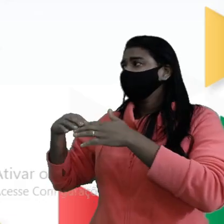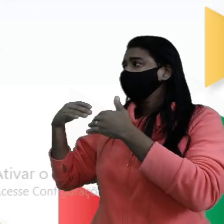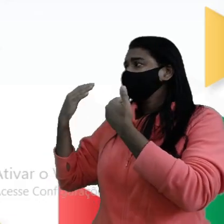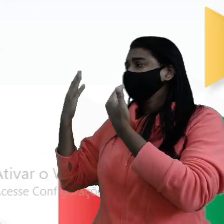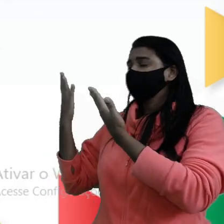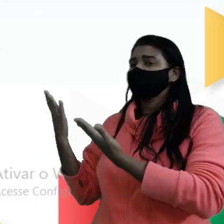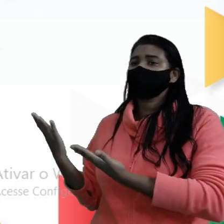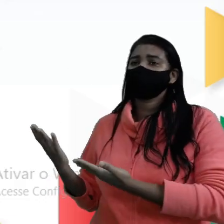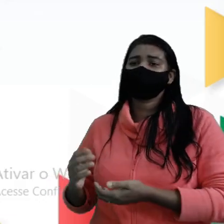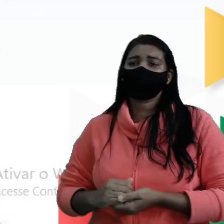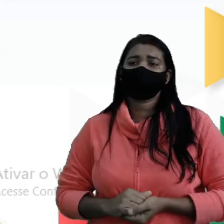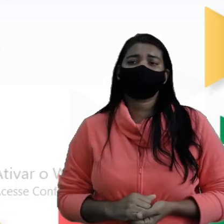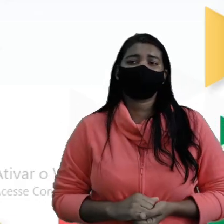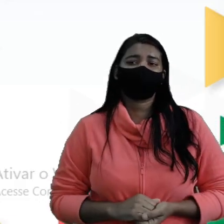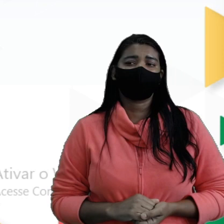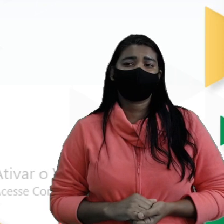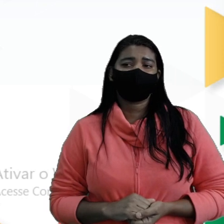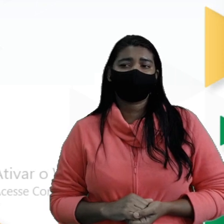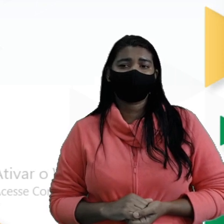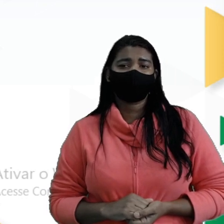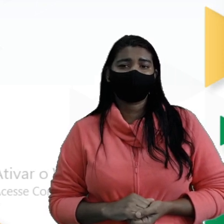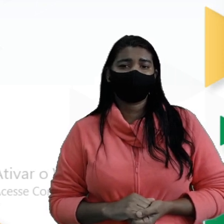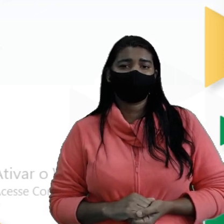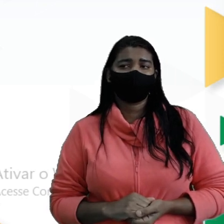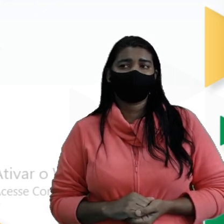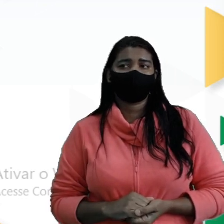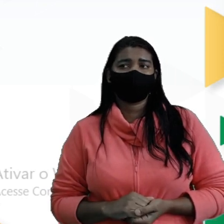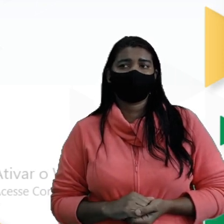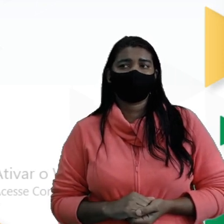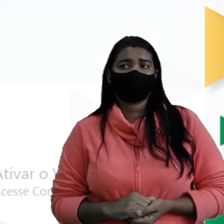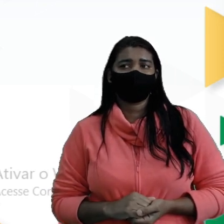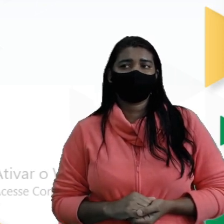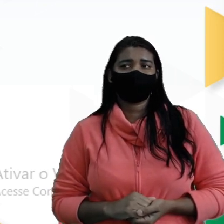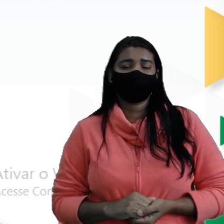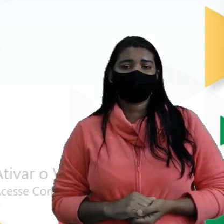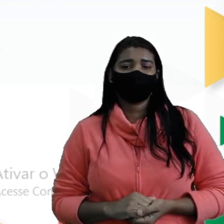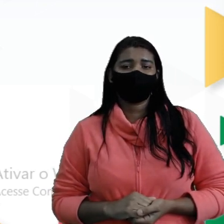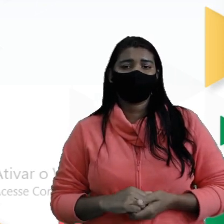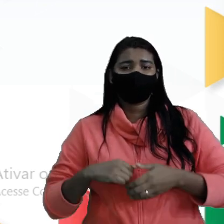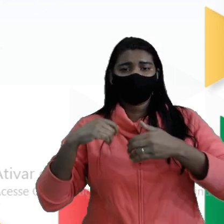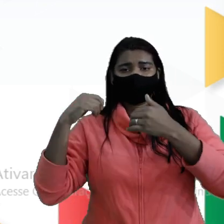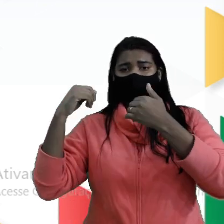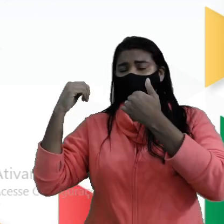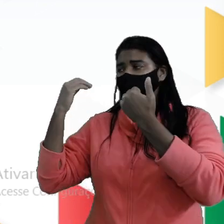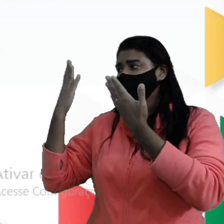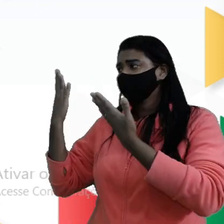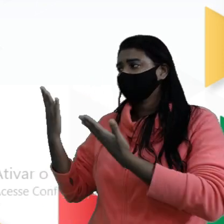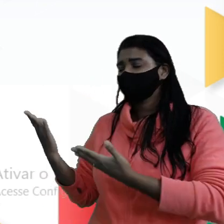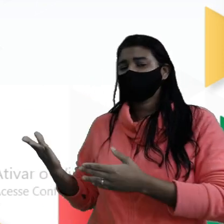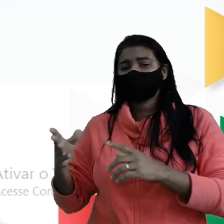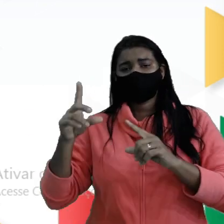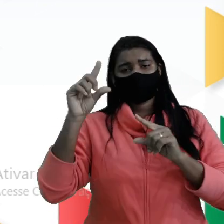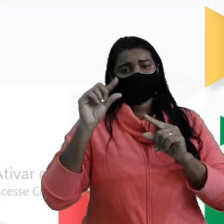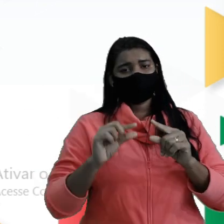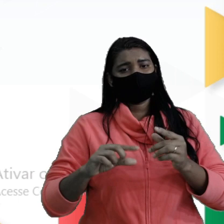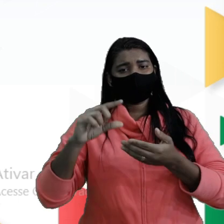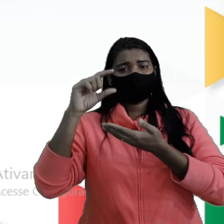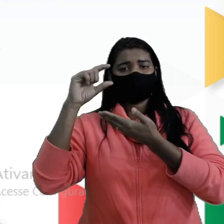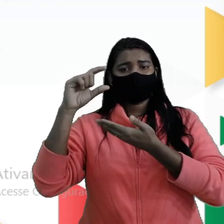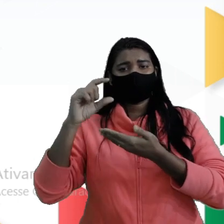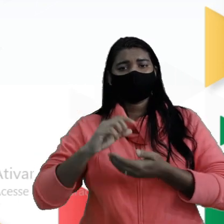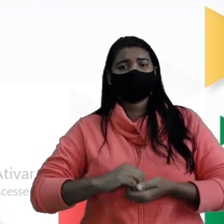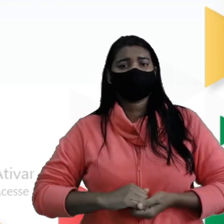mais uma vez, epitáfio para um banqueiro. A disposição, vejam que as palavras estão diminuindo